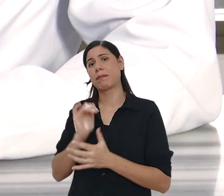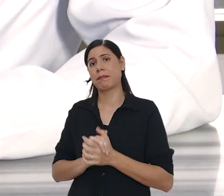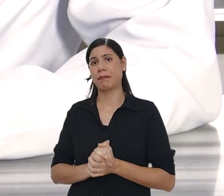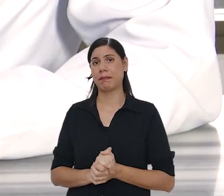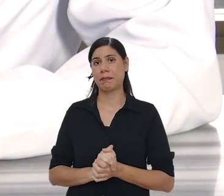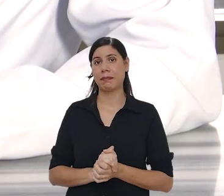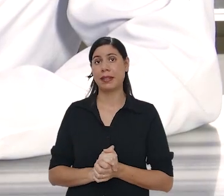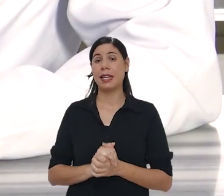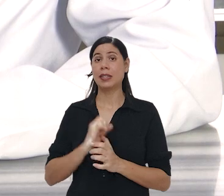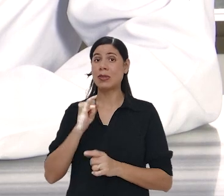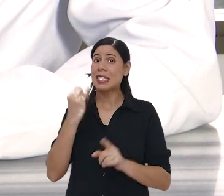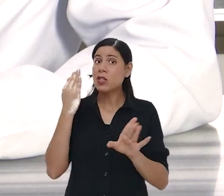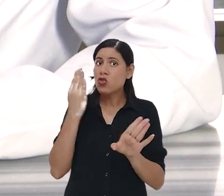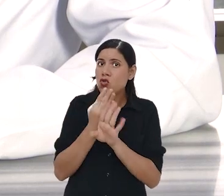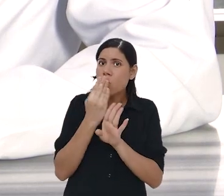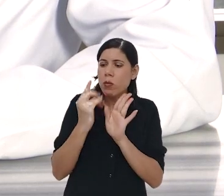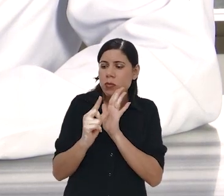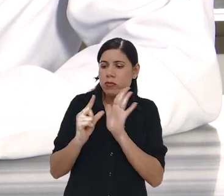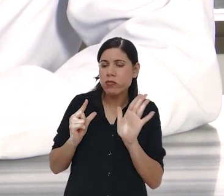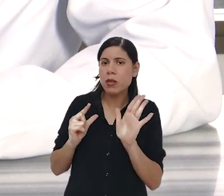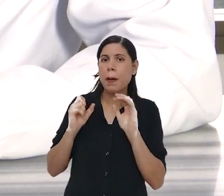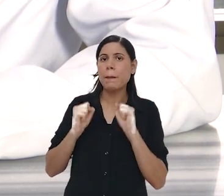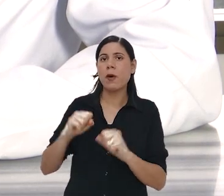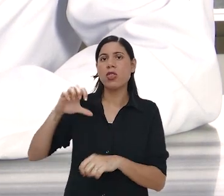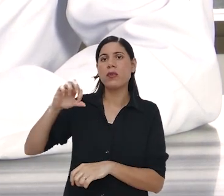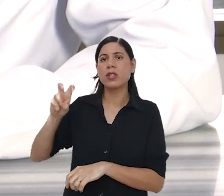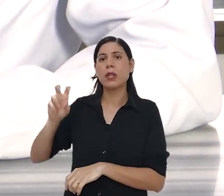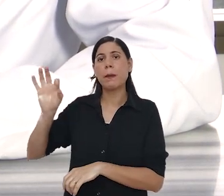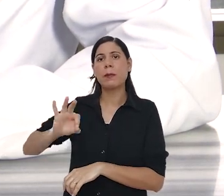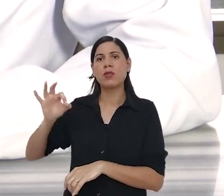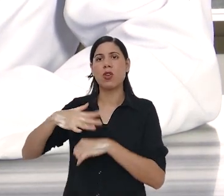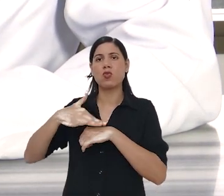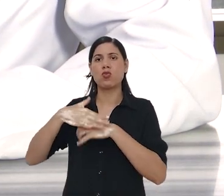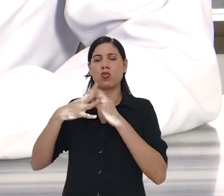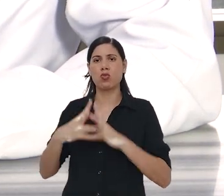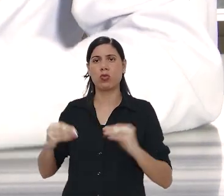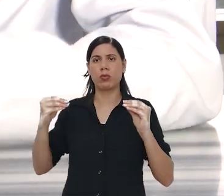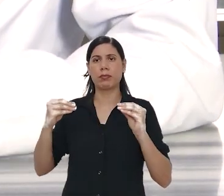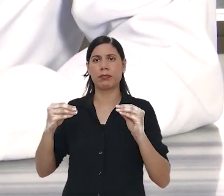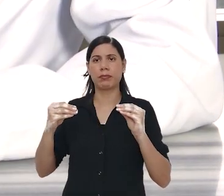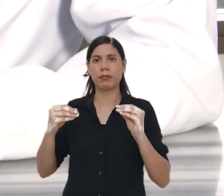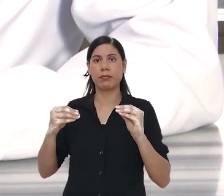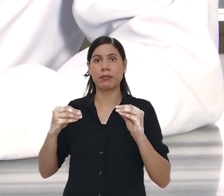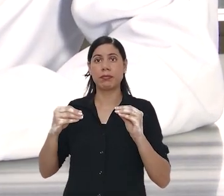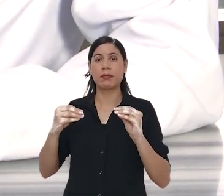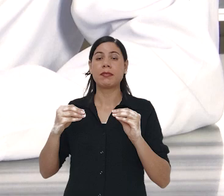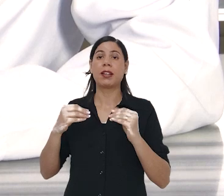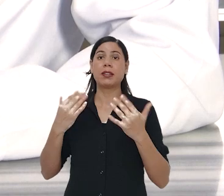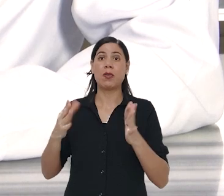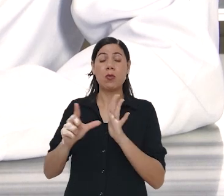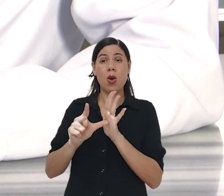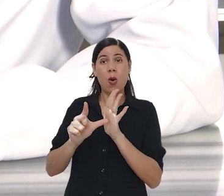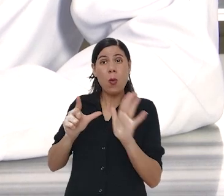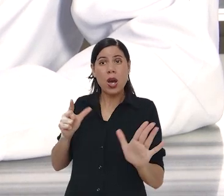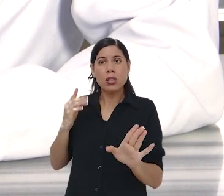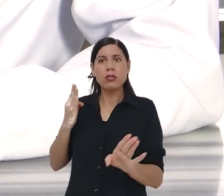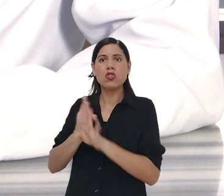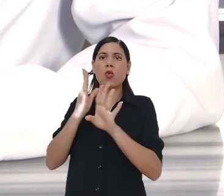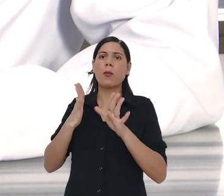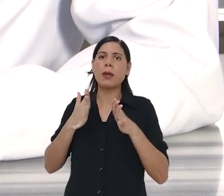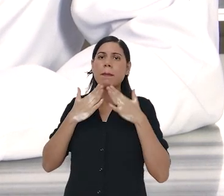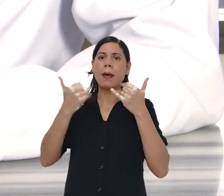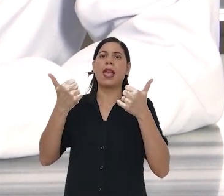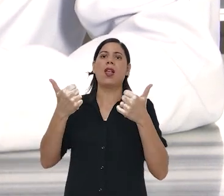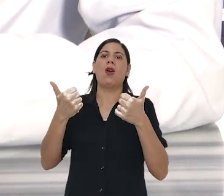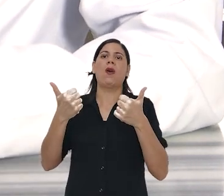O câncer de mama, quando diagnosticado inicialmente, ele pode ter até 95% de chance de cura. Ou seja, quanto mais precoce o diagnóstico, maior a